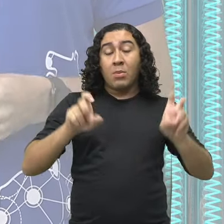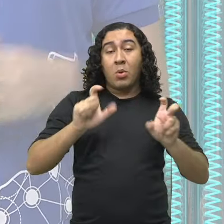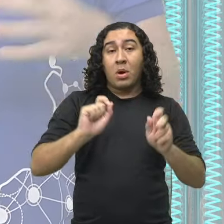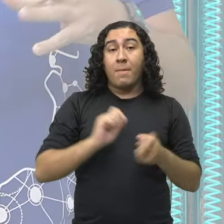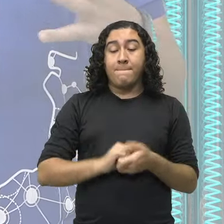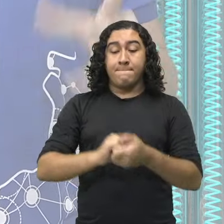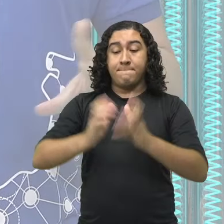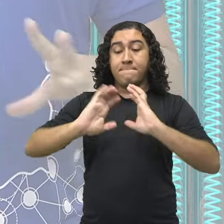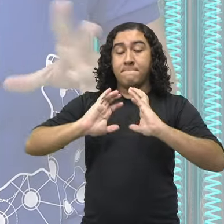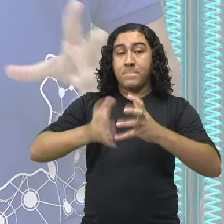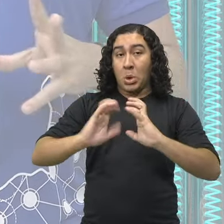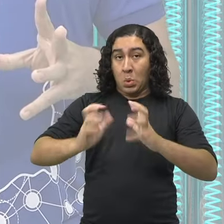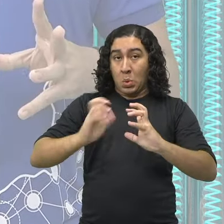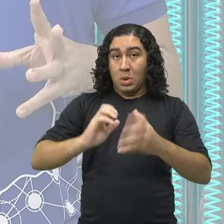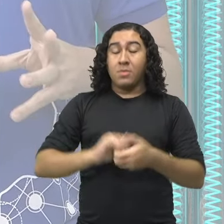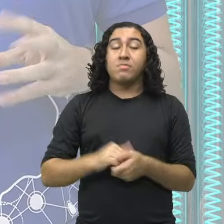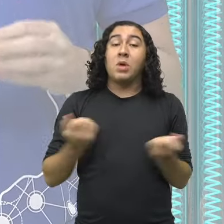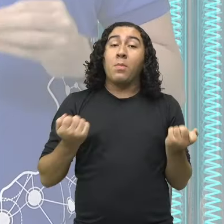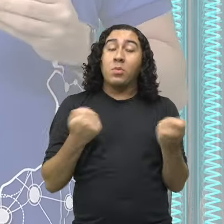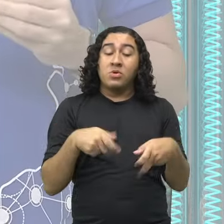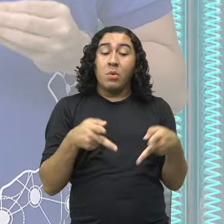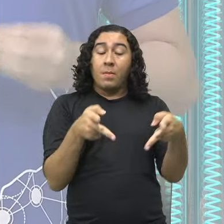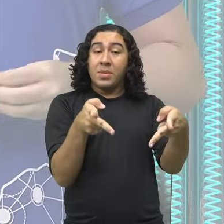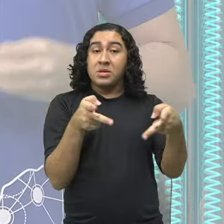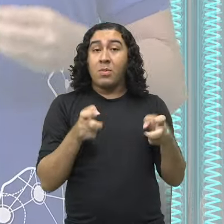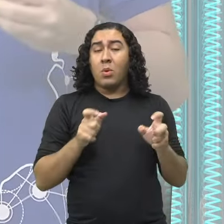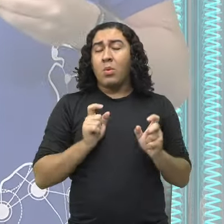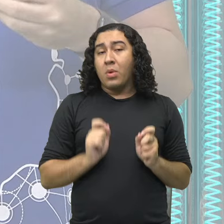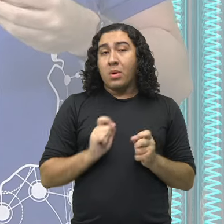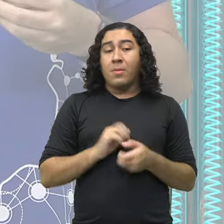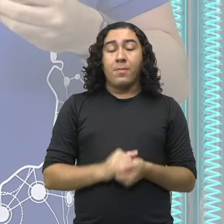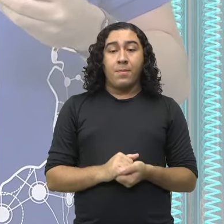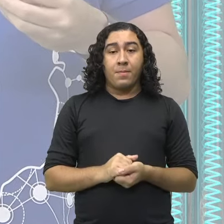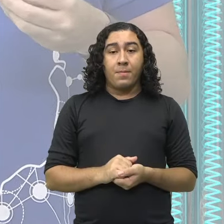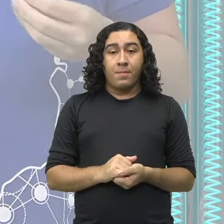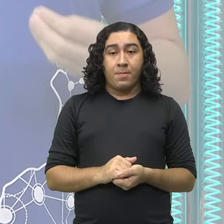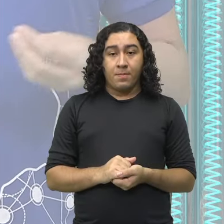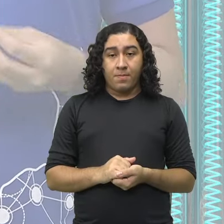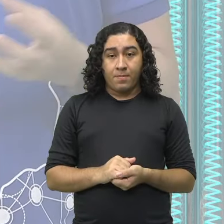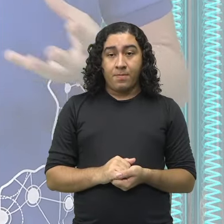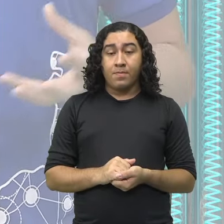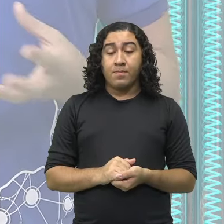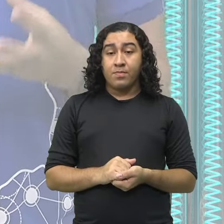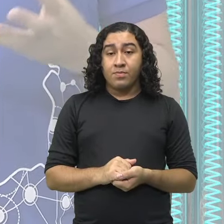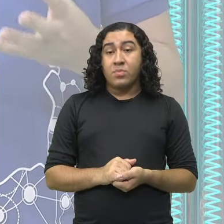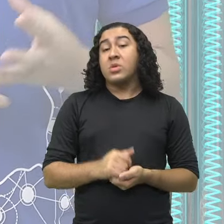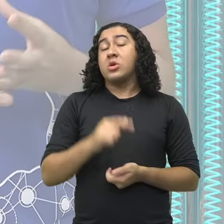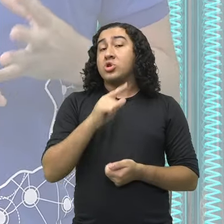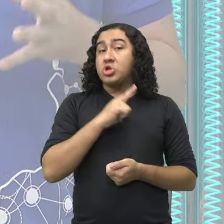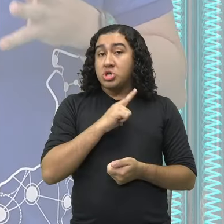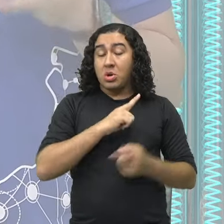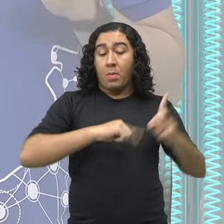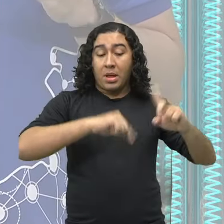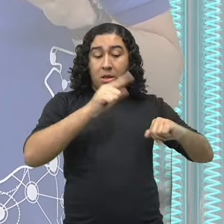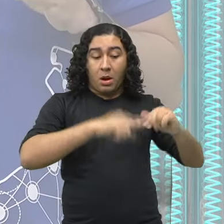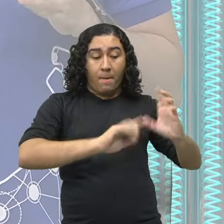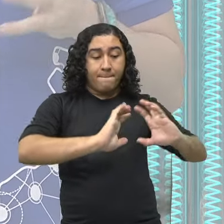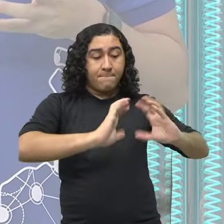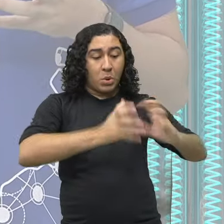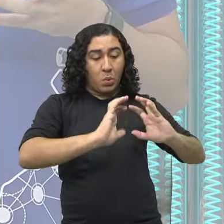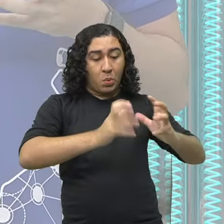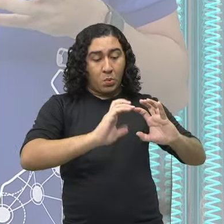Bola, O que nós podemos perceber então é que tinha o objeto ali, o brinquedo, a bola,